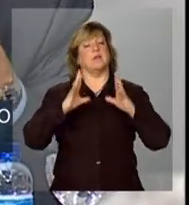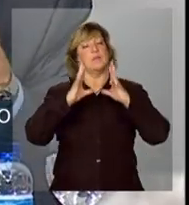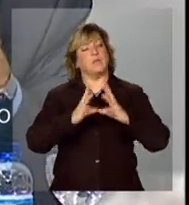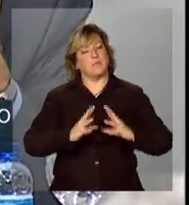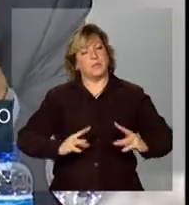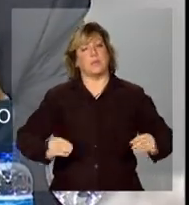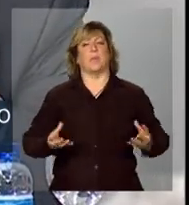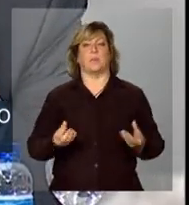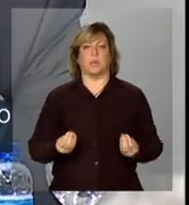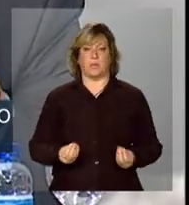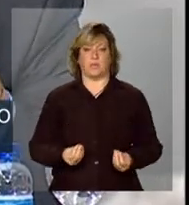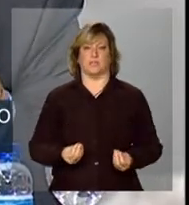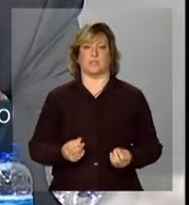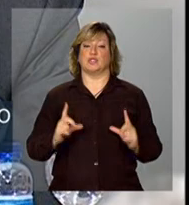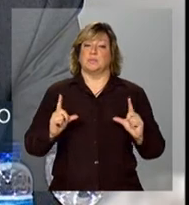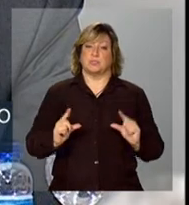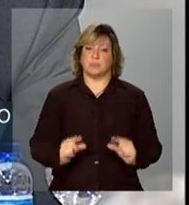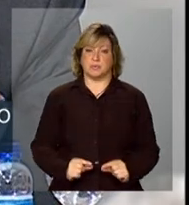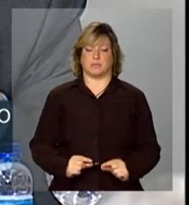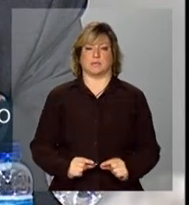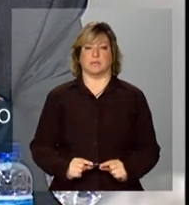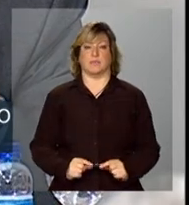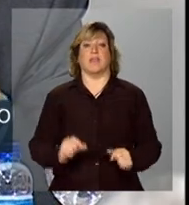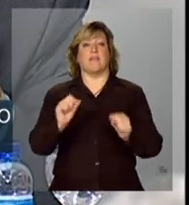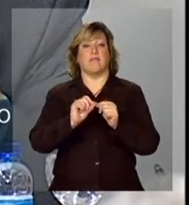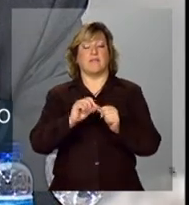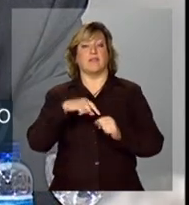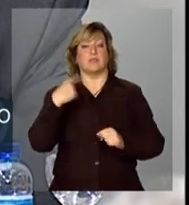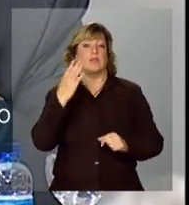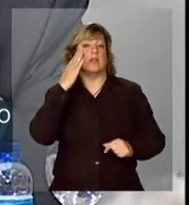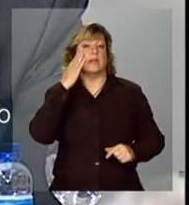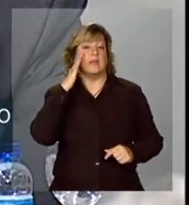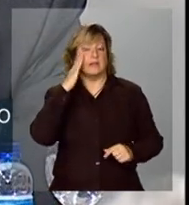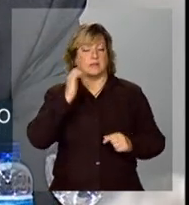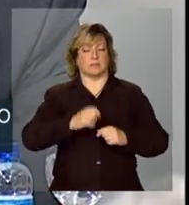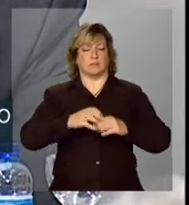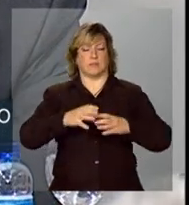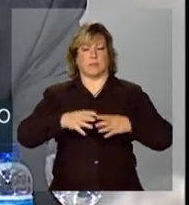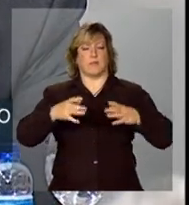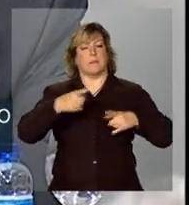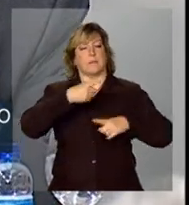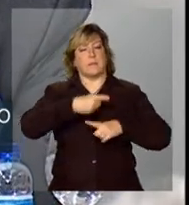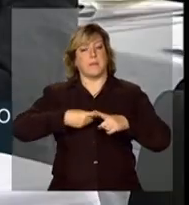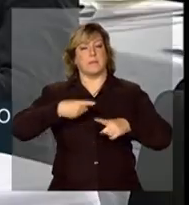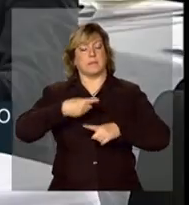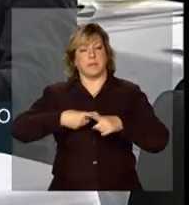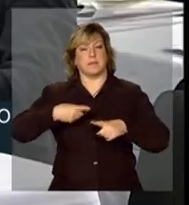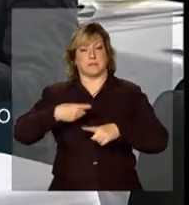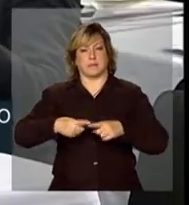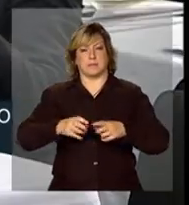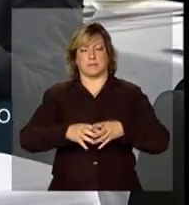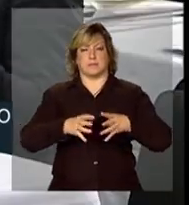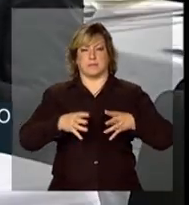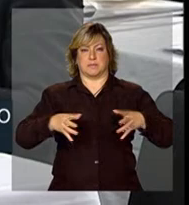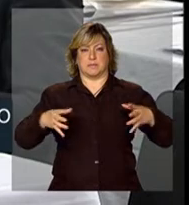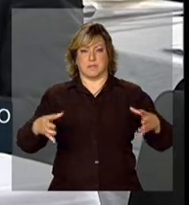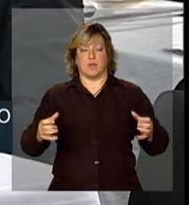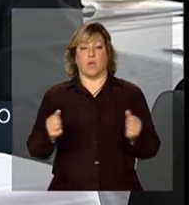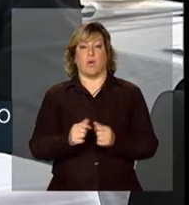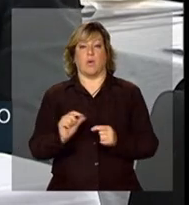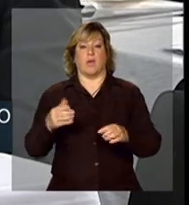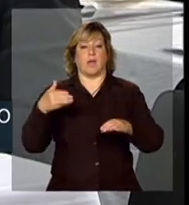criou toda uma conscientização crescente, paulatina, e com a participação,